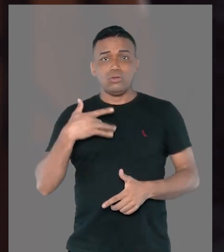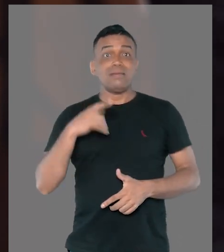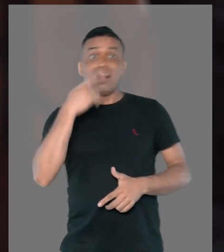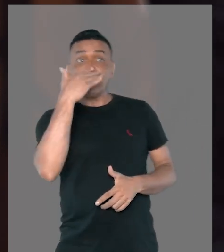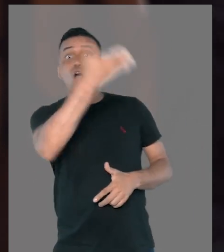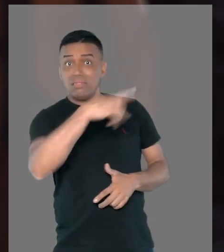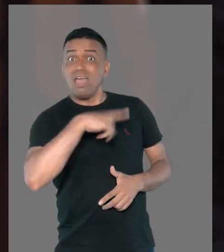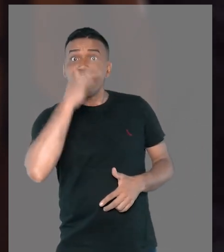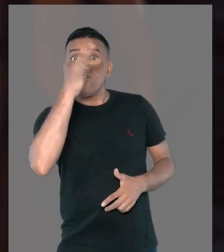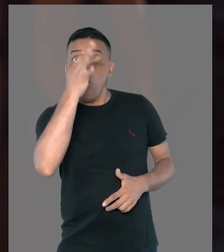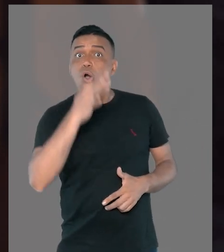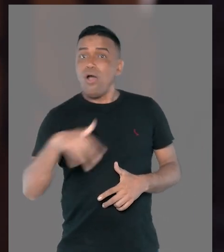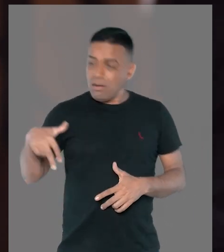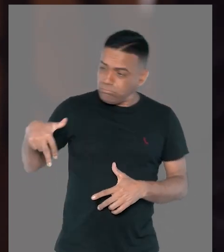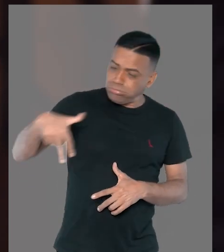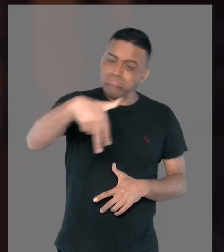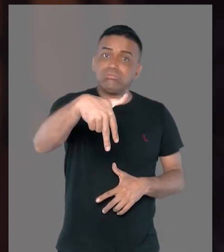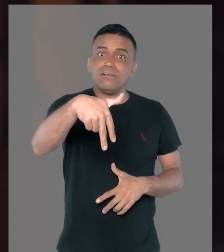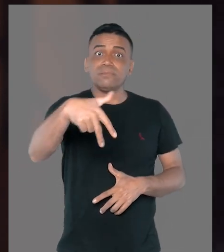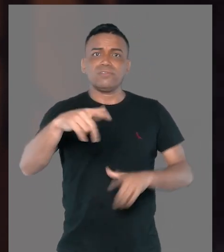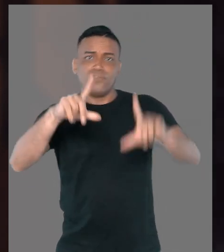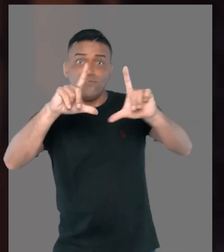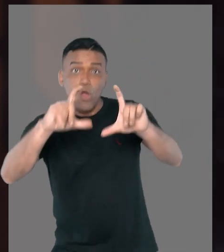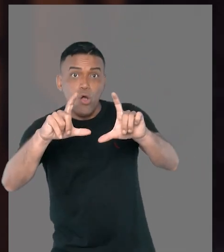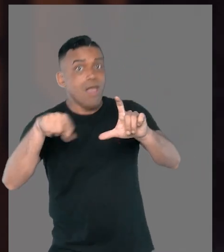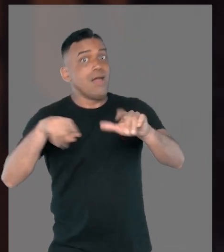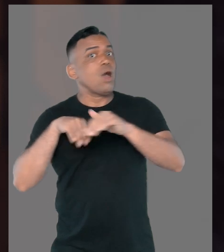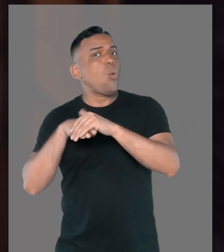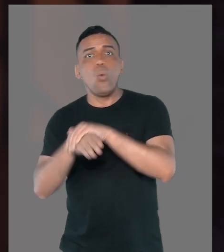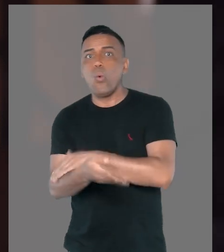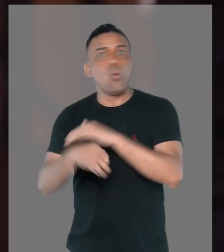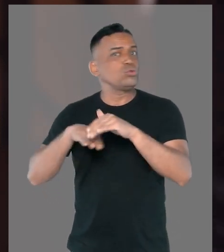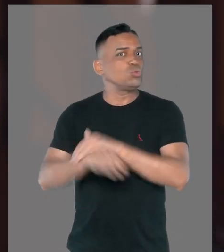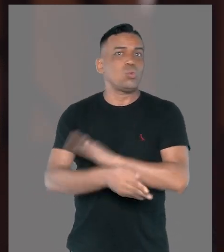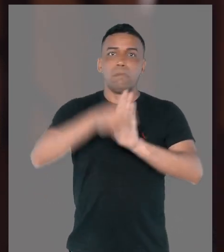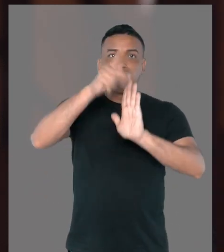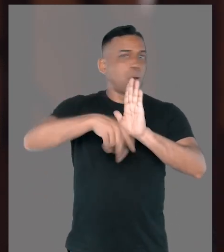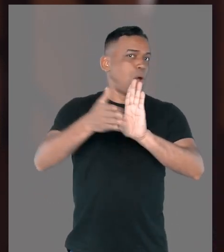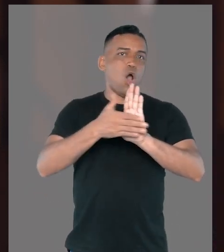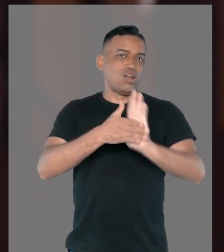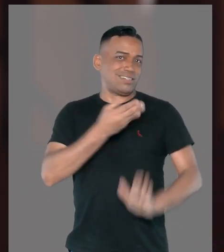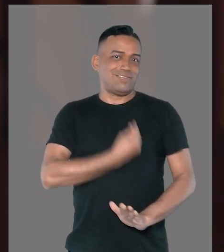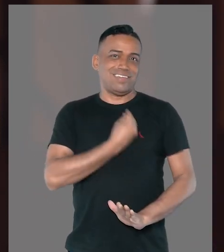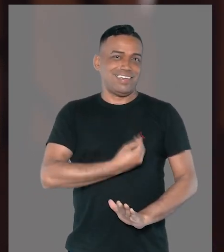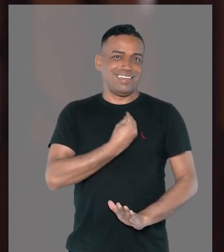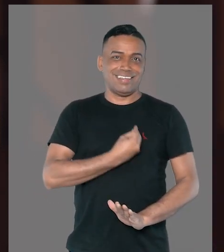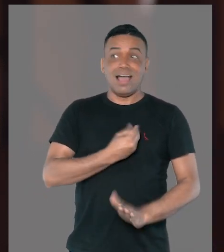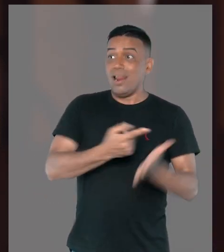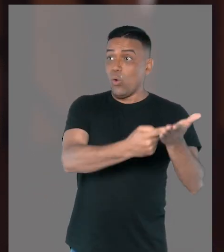flor no jardim. E ela fez disso, ela faz disso um projeto de vida e que ela convida as